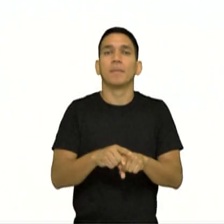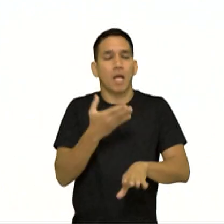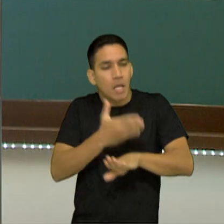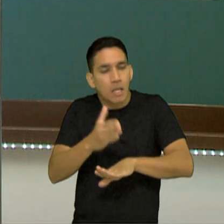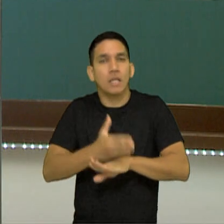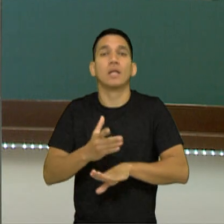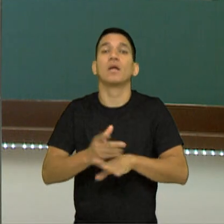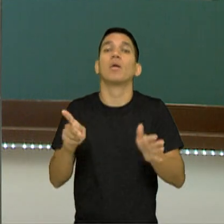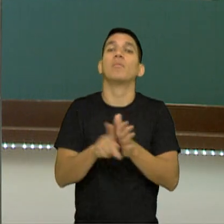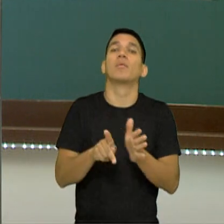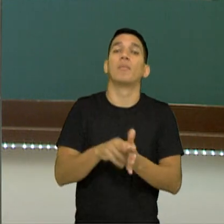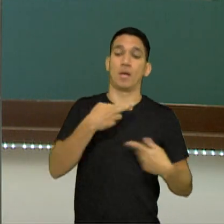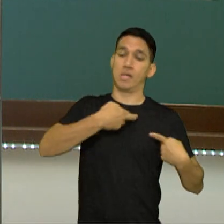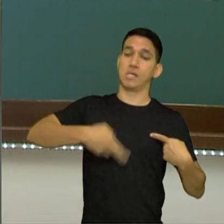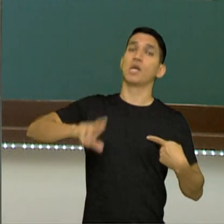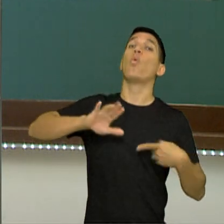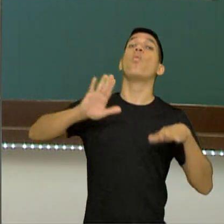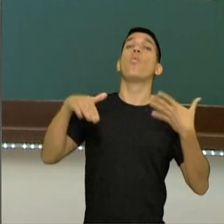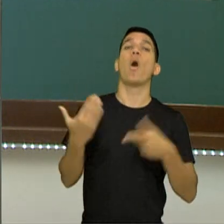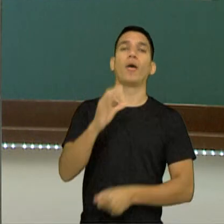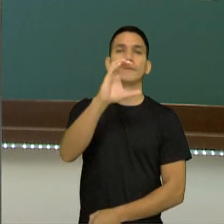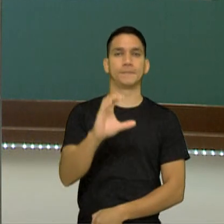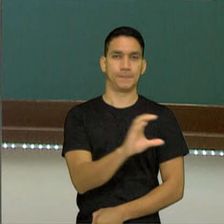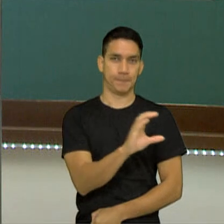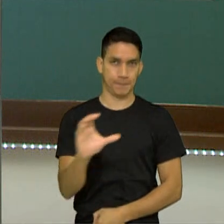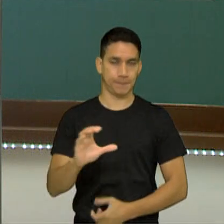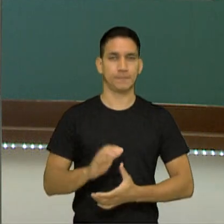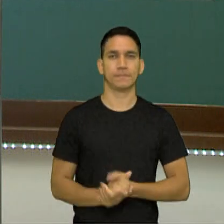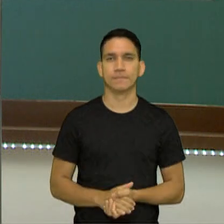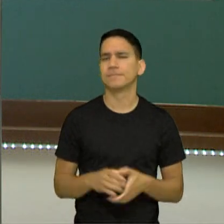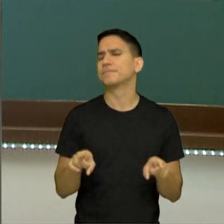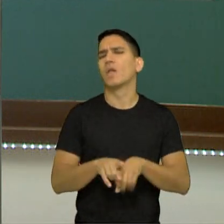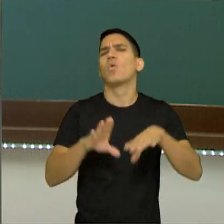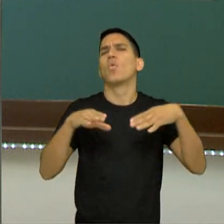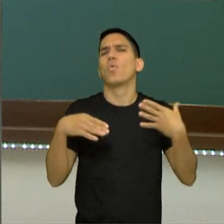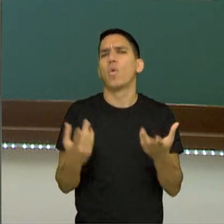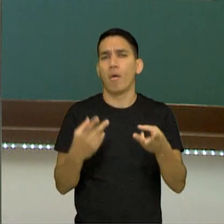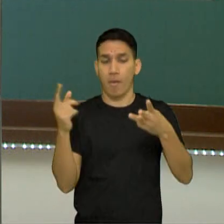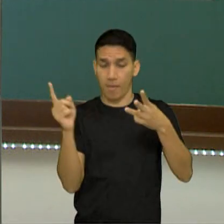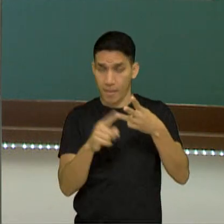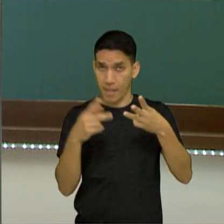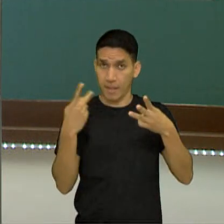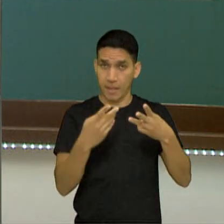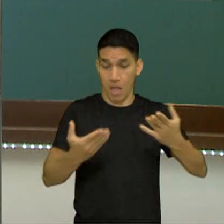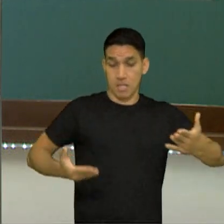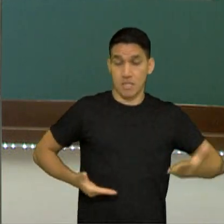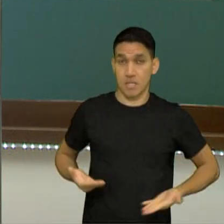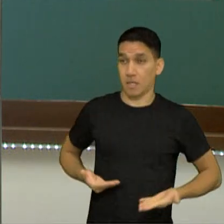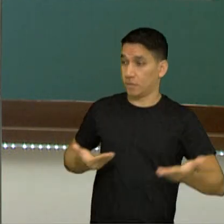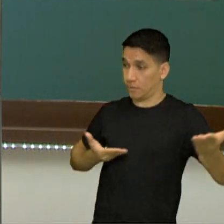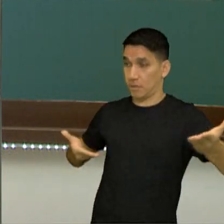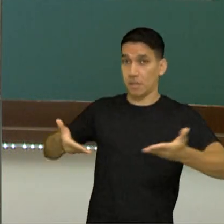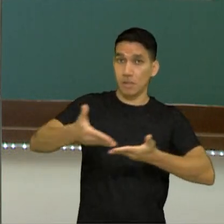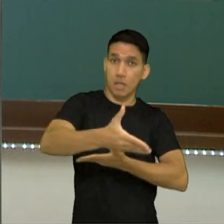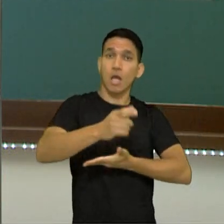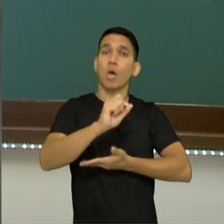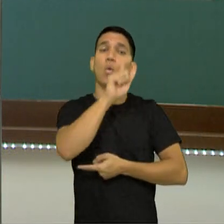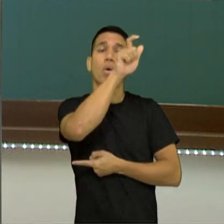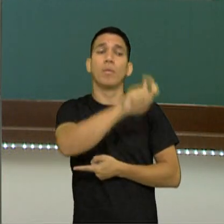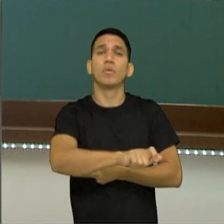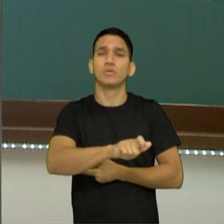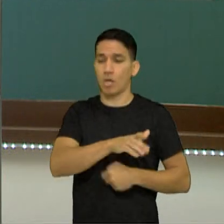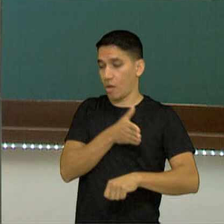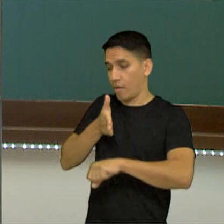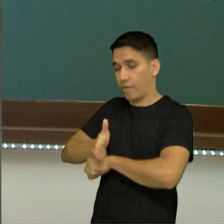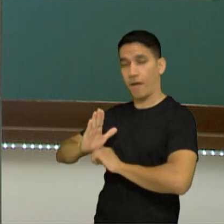do catolicismo, tá bom? E as obrigações dos servos para com seus senhores, os servos que viviam nessas porções